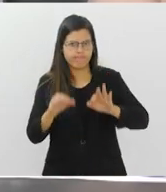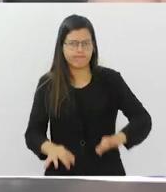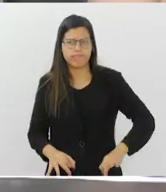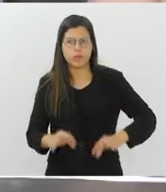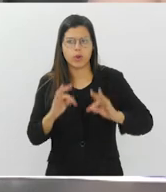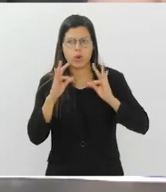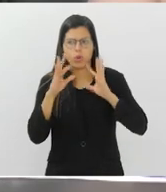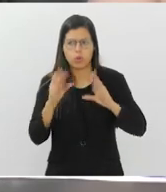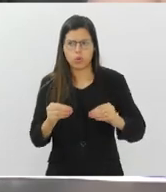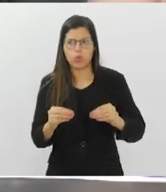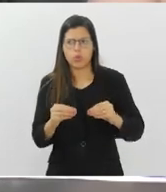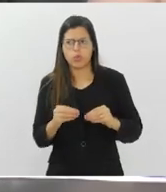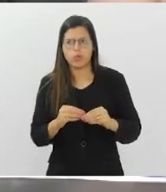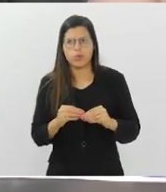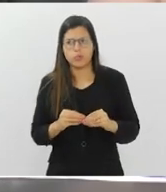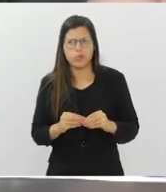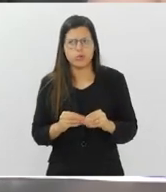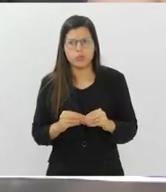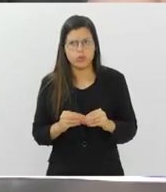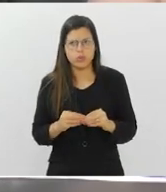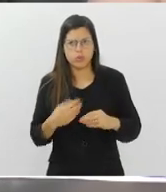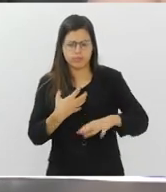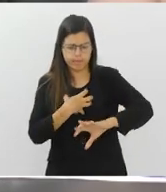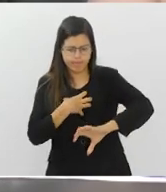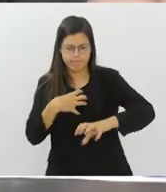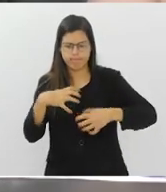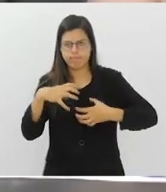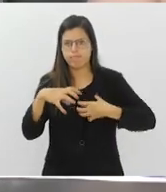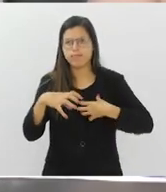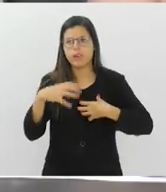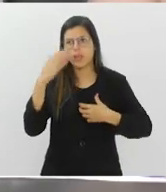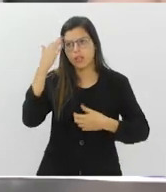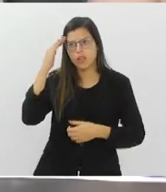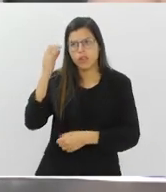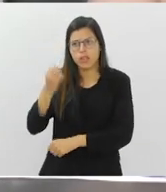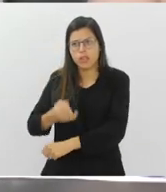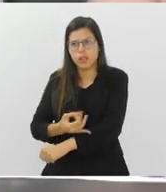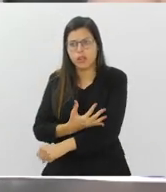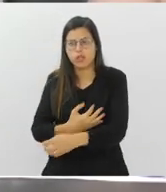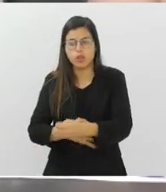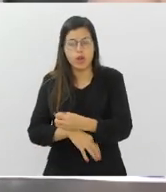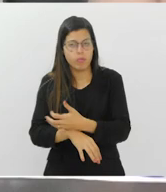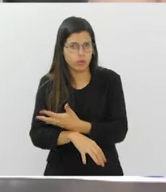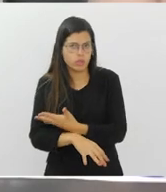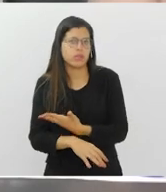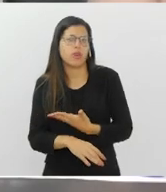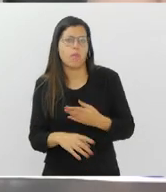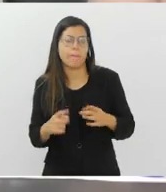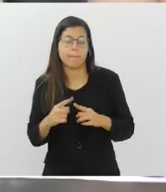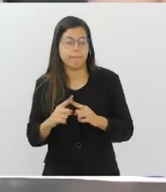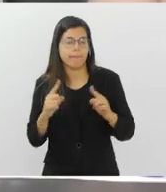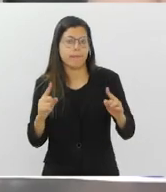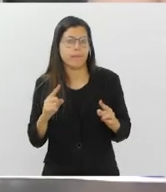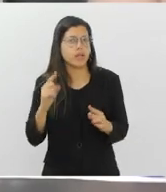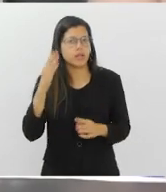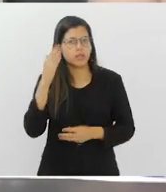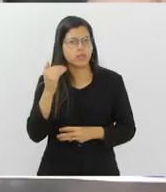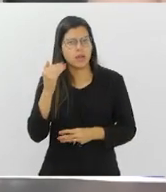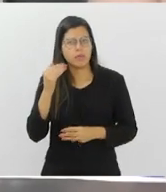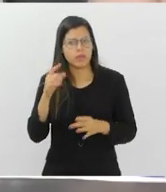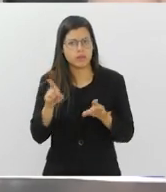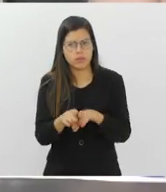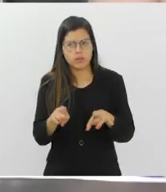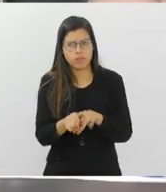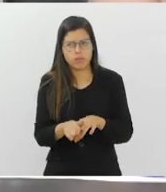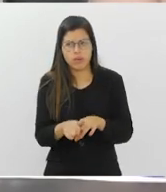todo mundo que se coloca no lugar do outro entende a emoção e o calor da situação, mas também sabe que